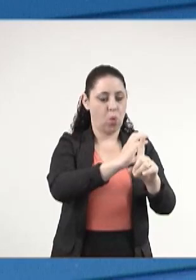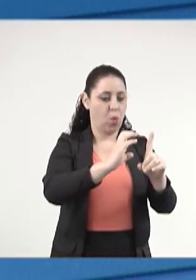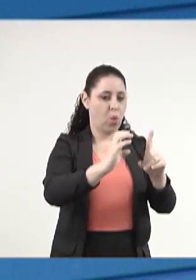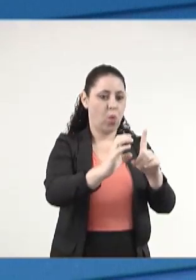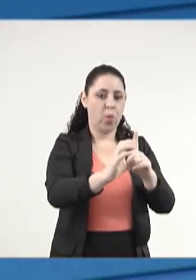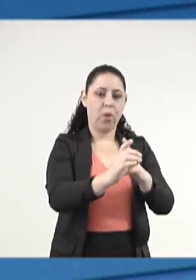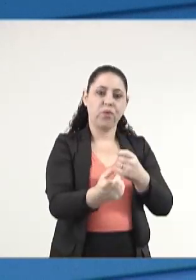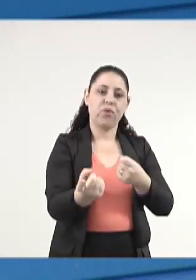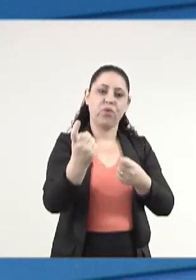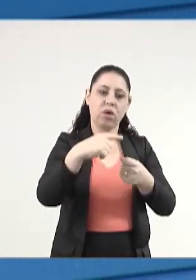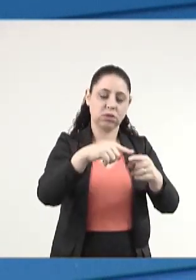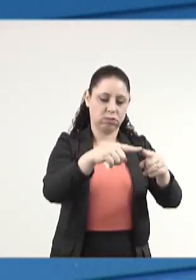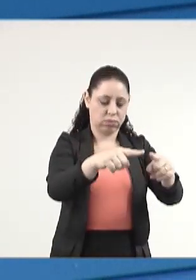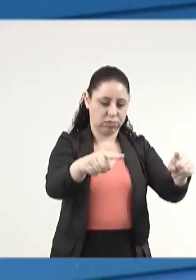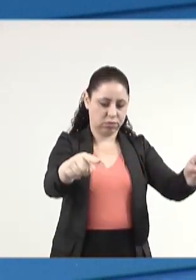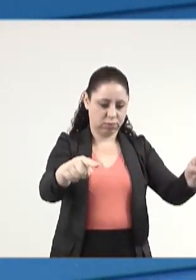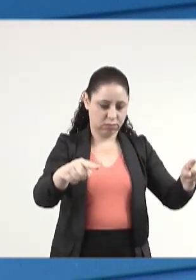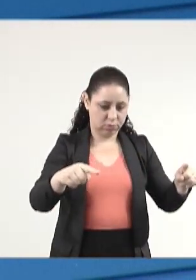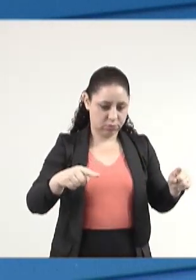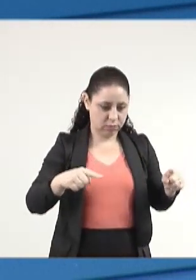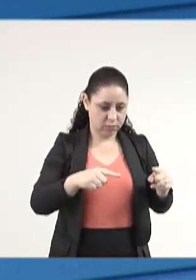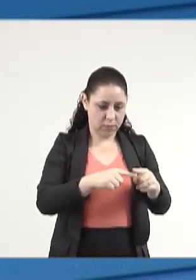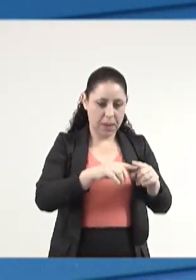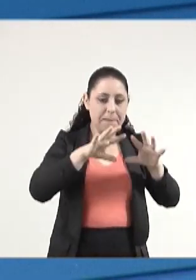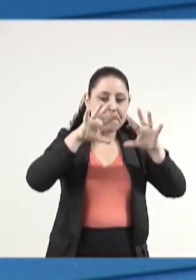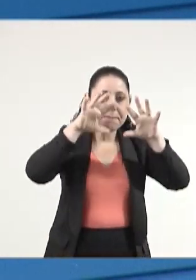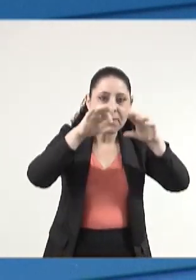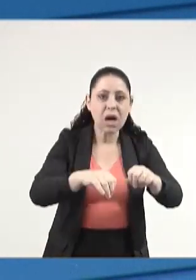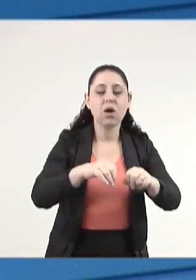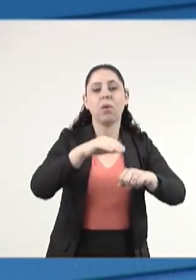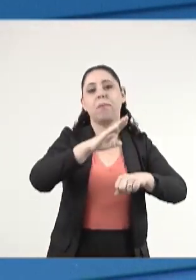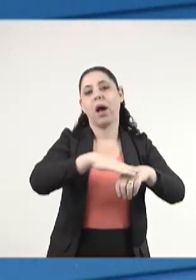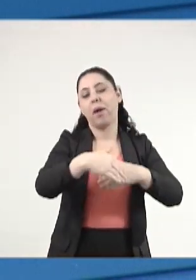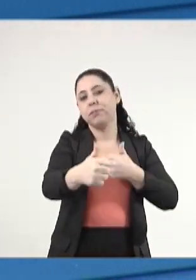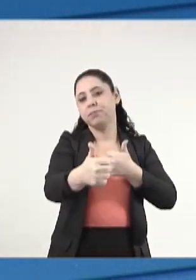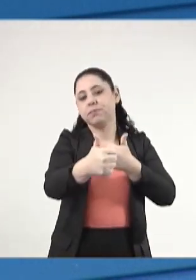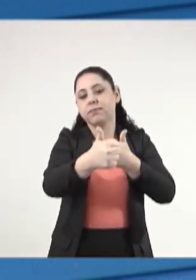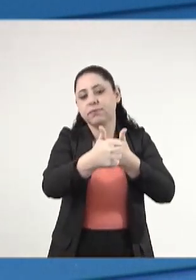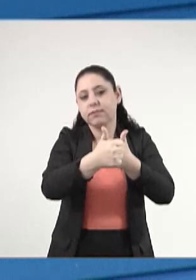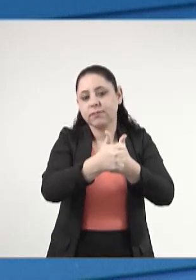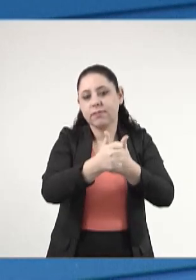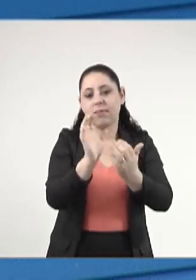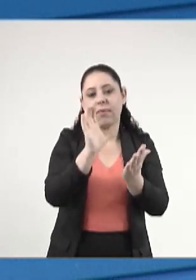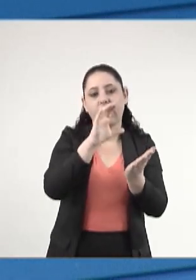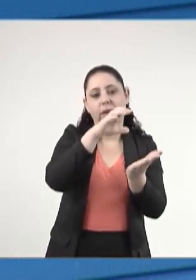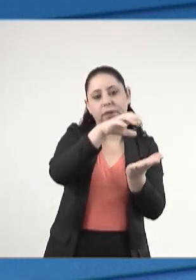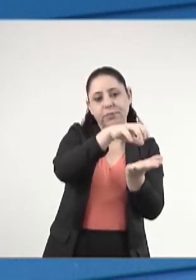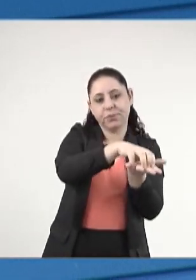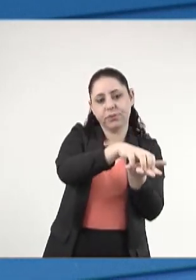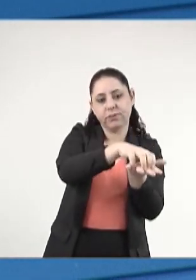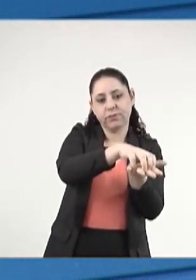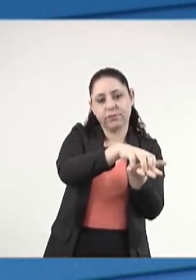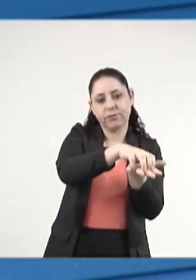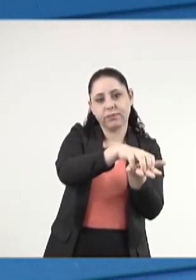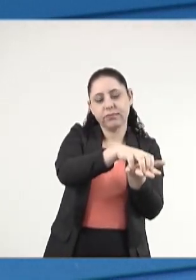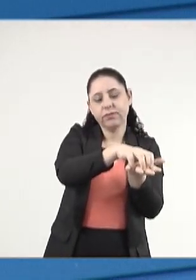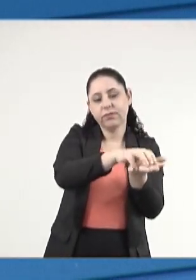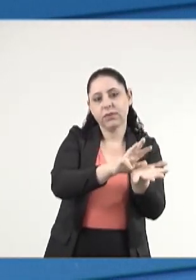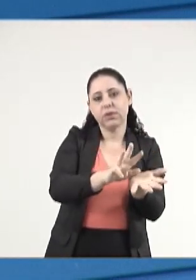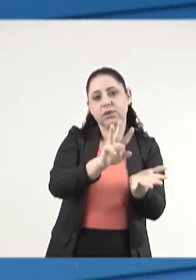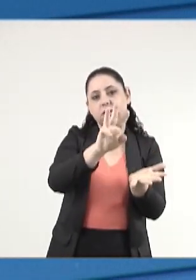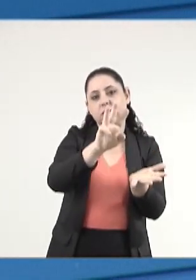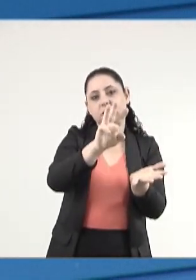comunidade retomou uma área ali próximo à aldeia